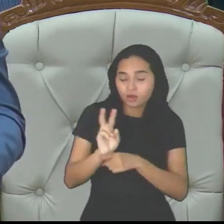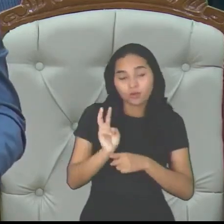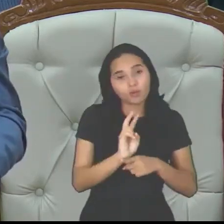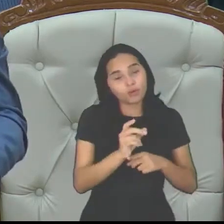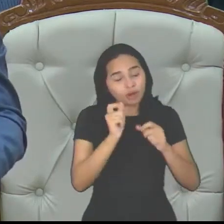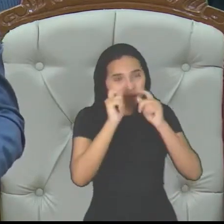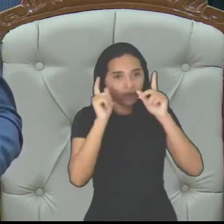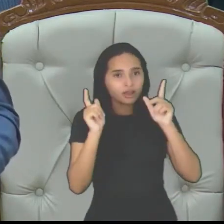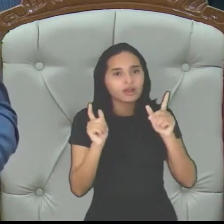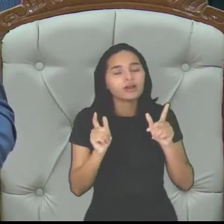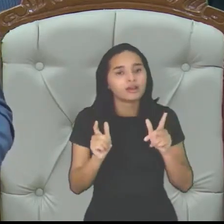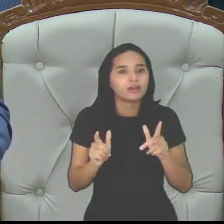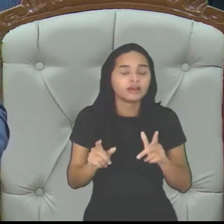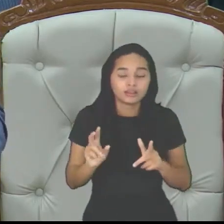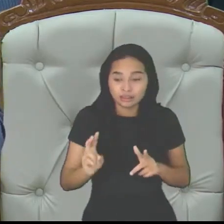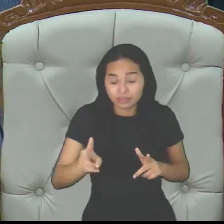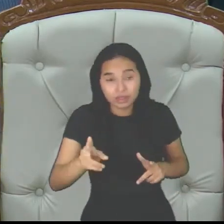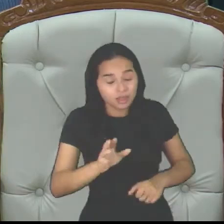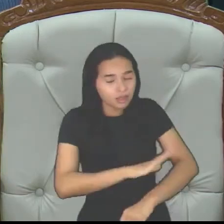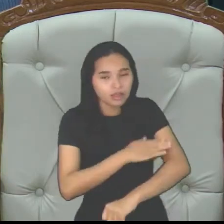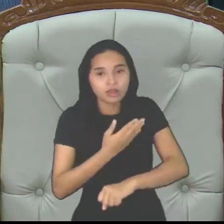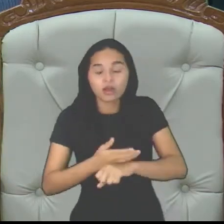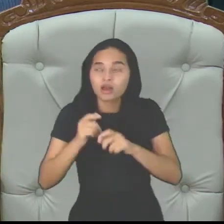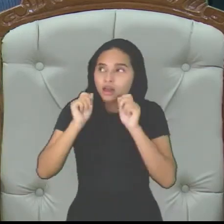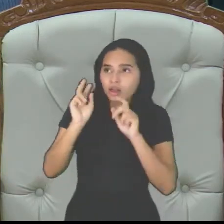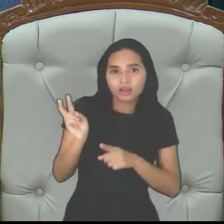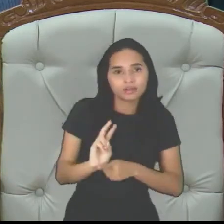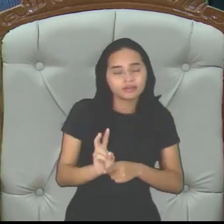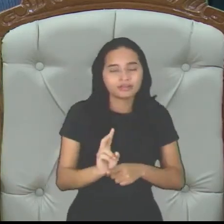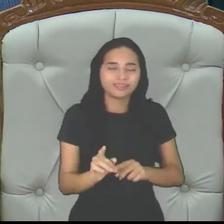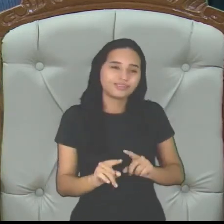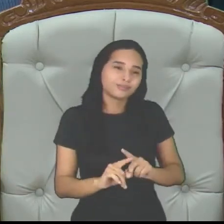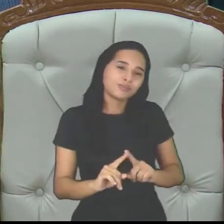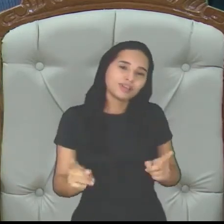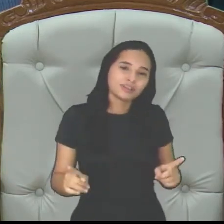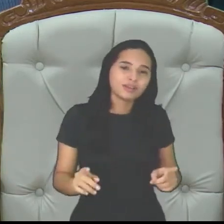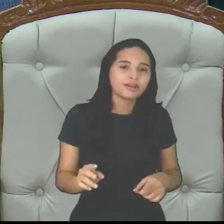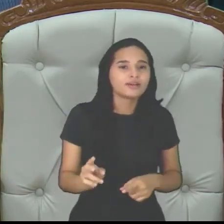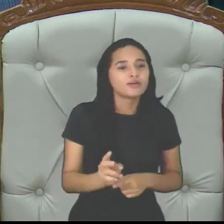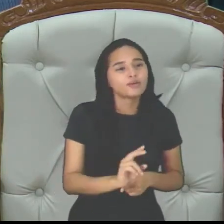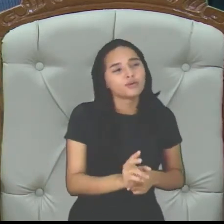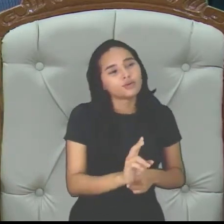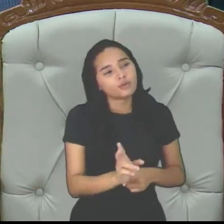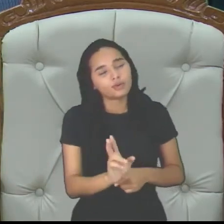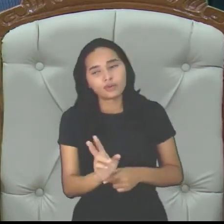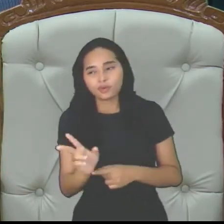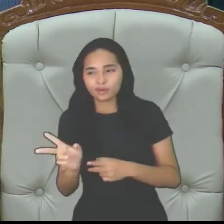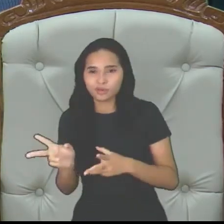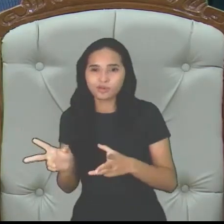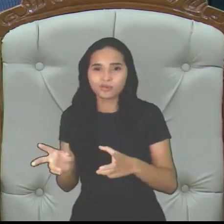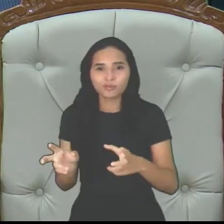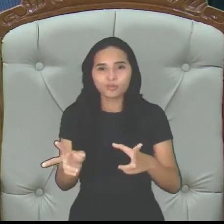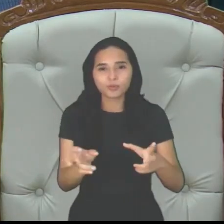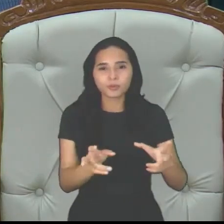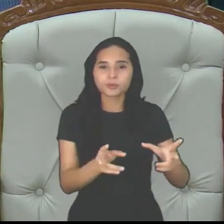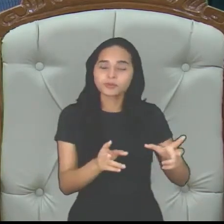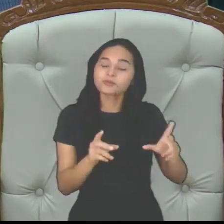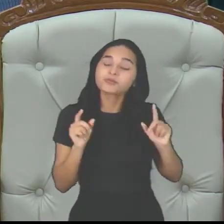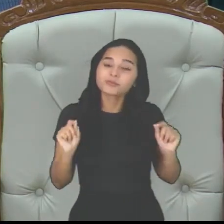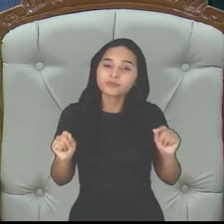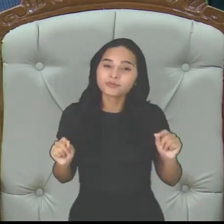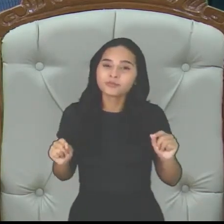sempre, mas que você fique em alerta, esteja apercebido. Para quê?